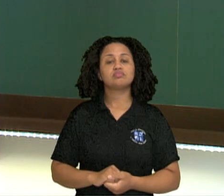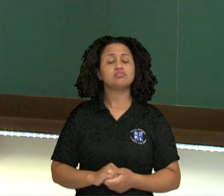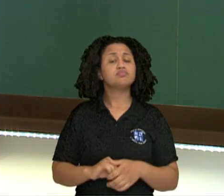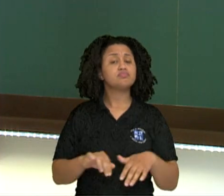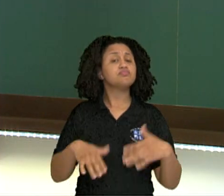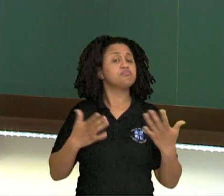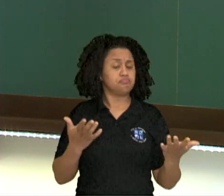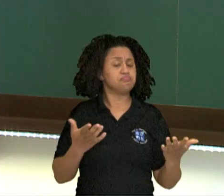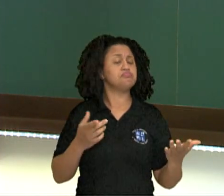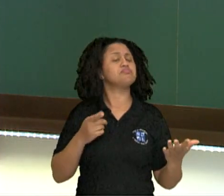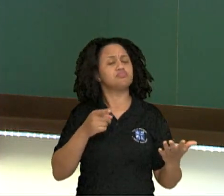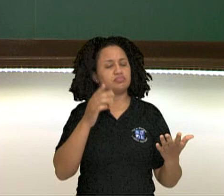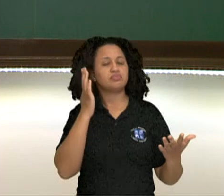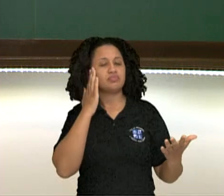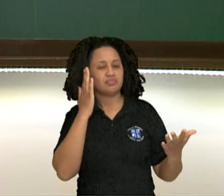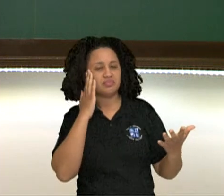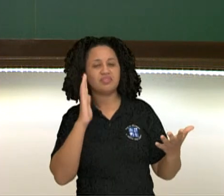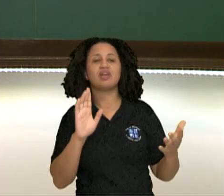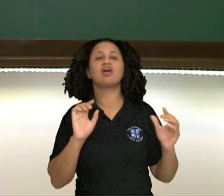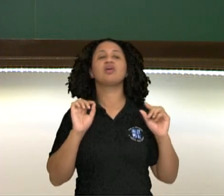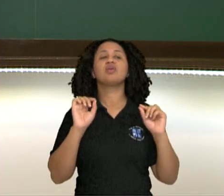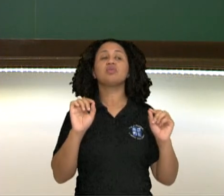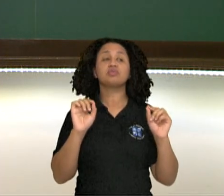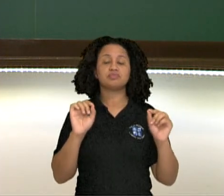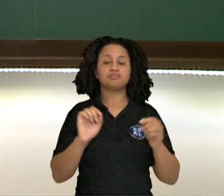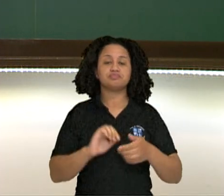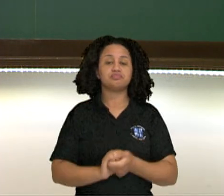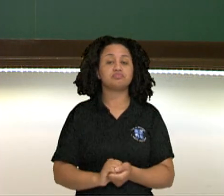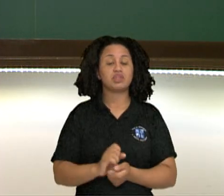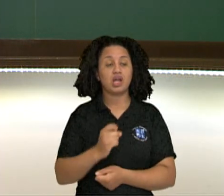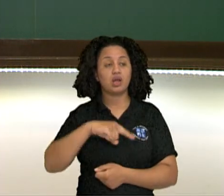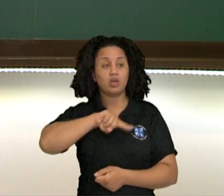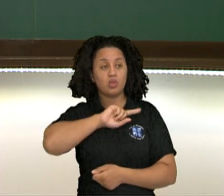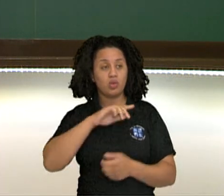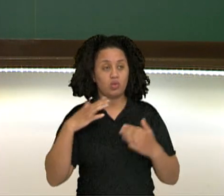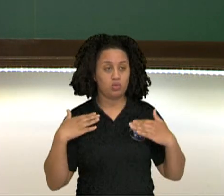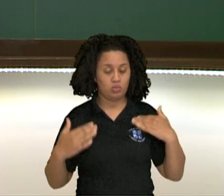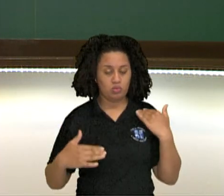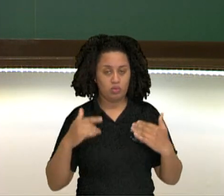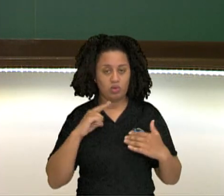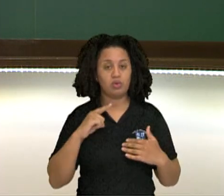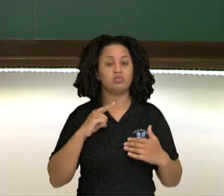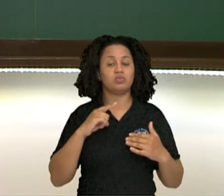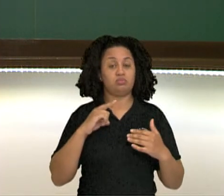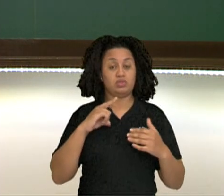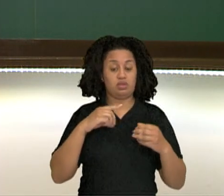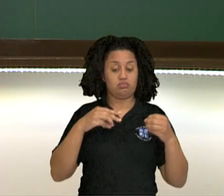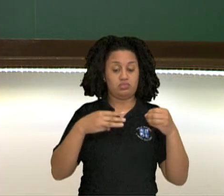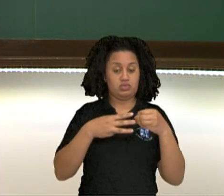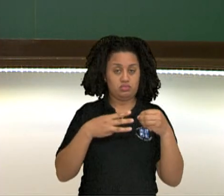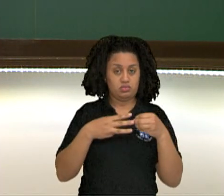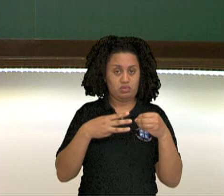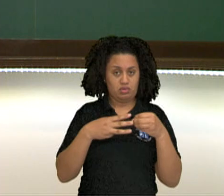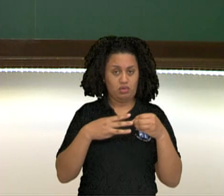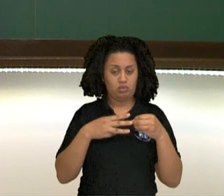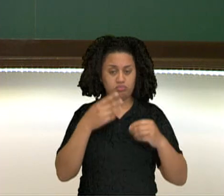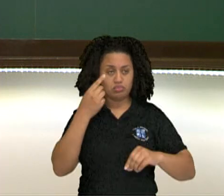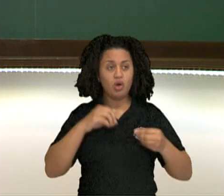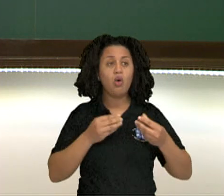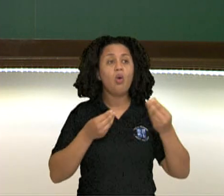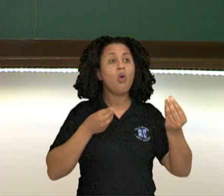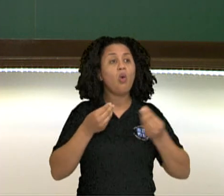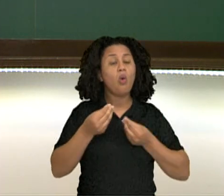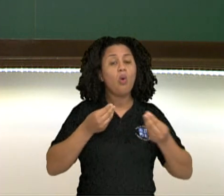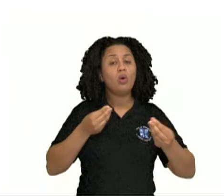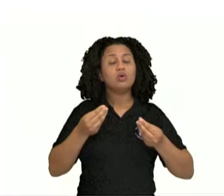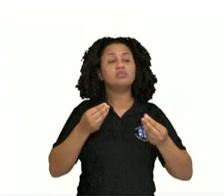É eu sei que você sabe muito bem se o nosso corpo é formado por células que tamanho